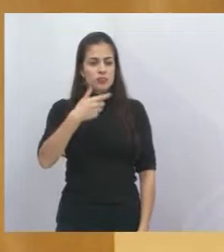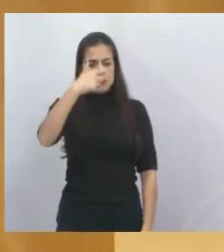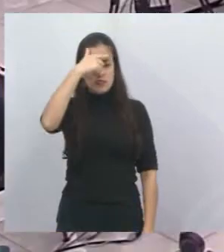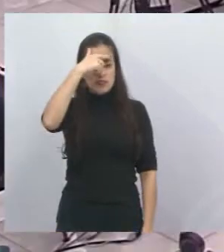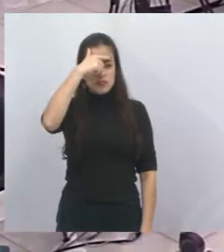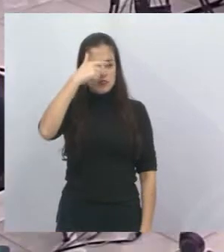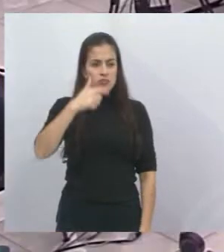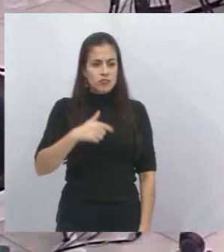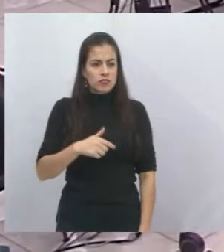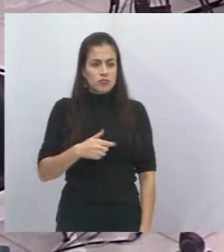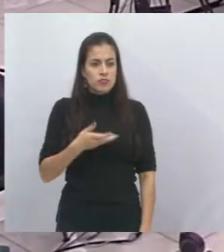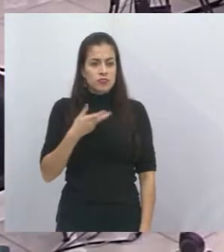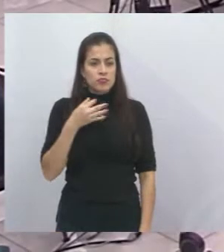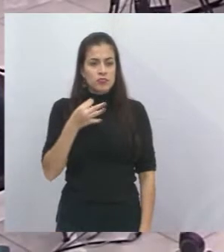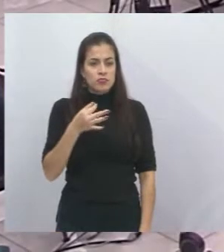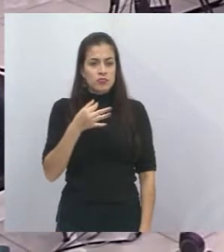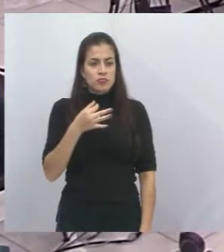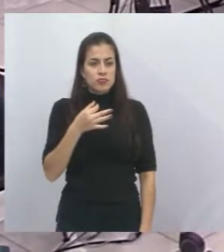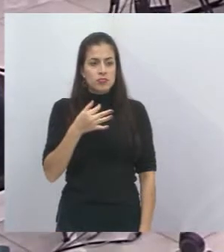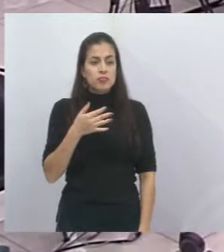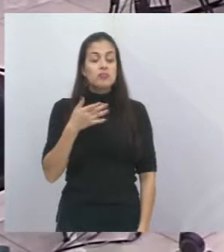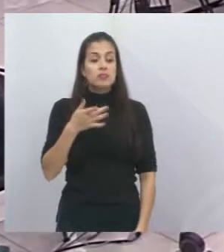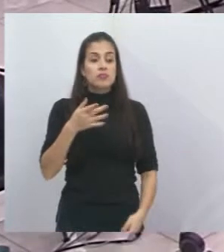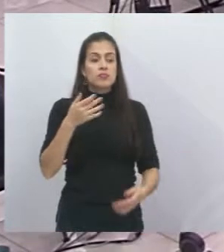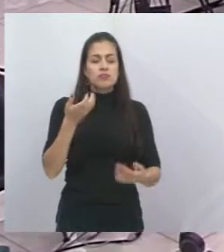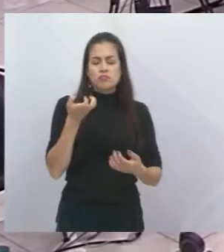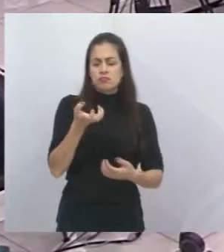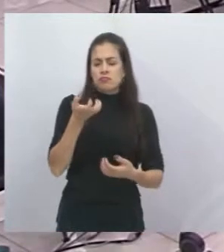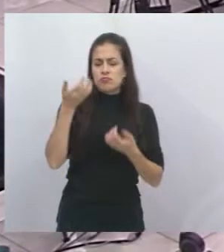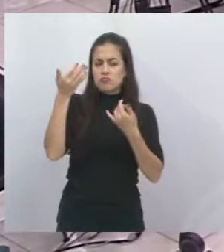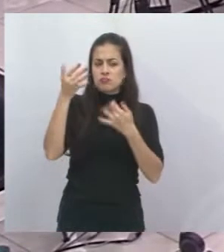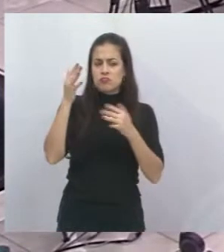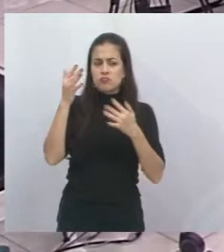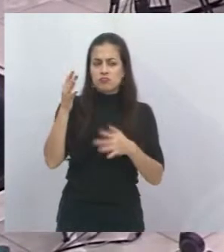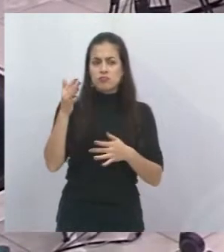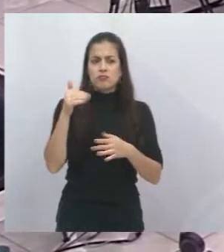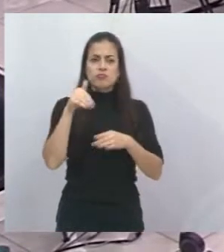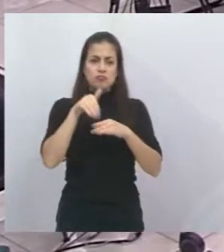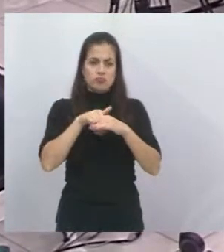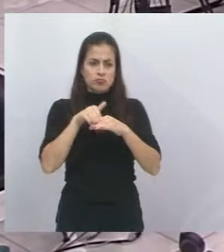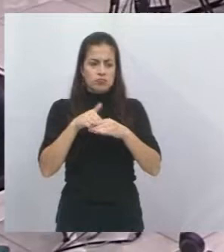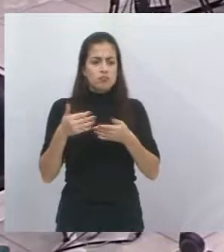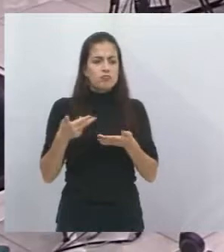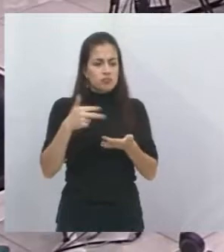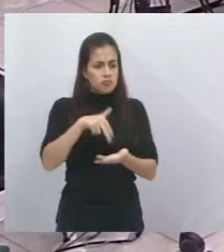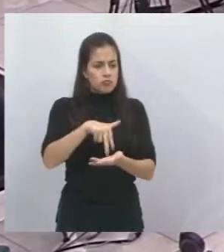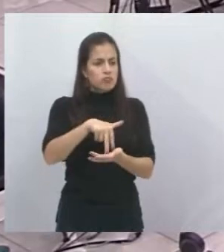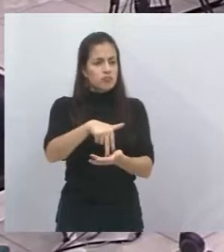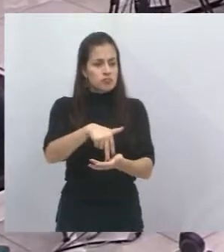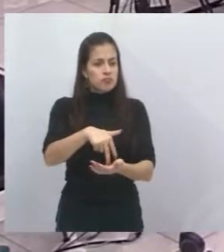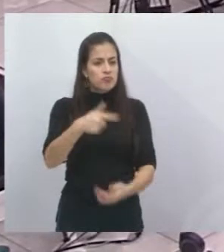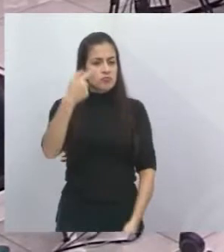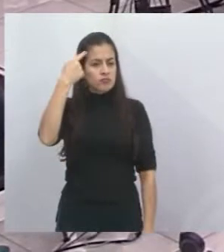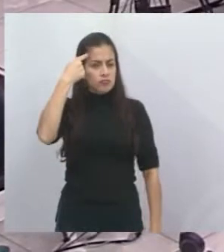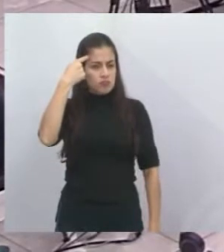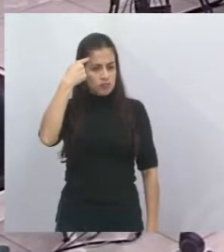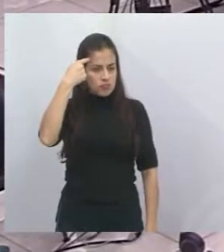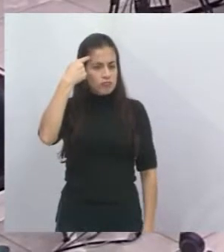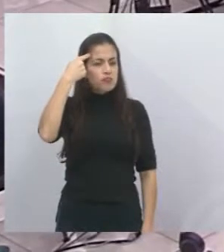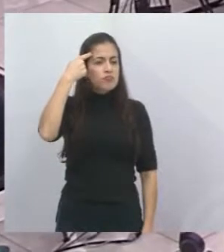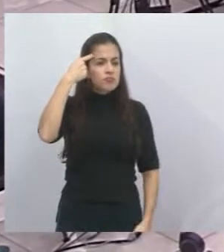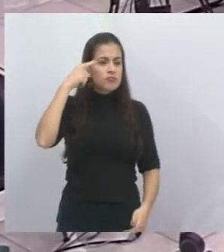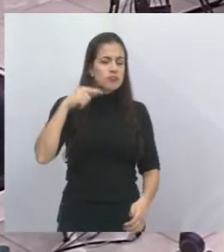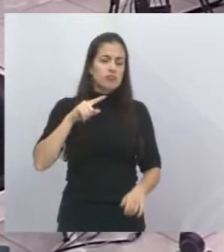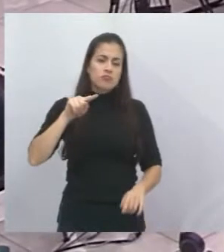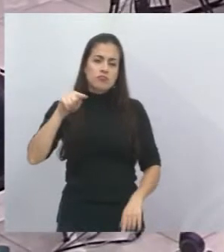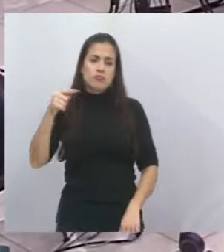Não, quero parabenizar você, né, por este voto que você está dando aí, né, por você ter repensado depois de ter